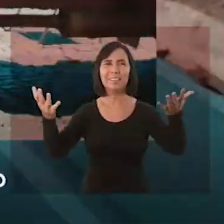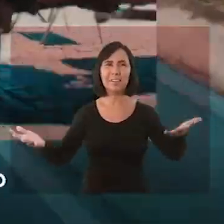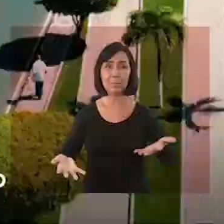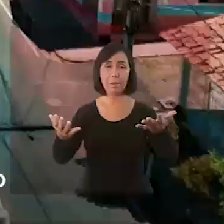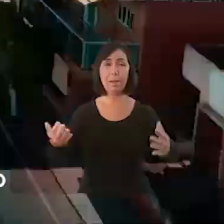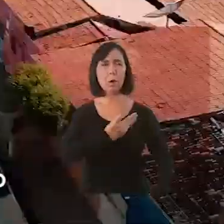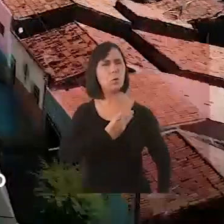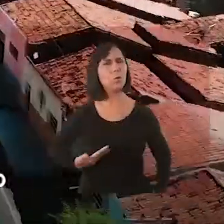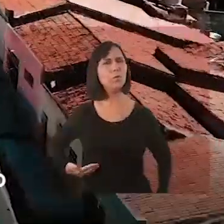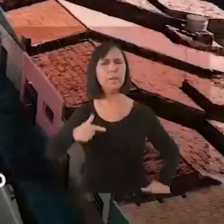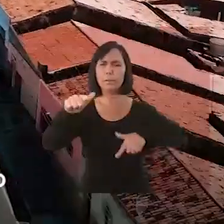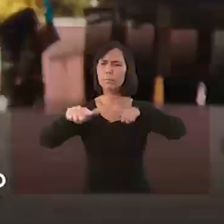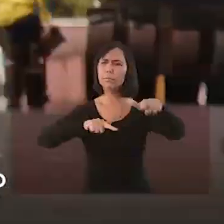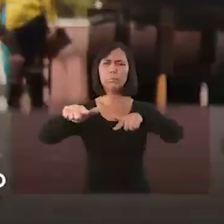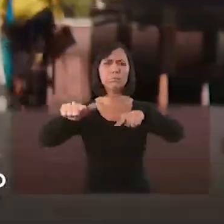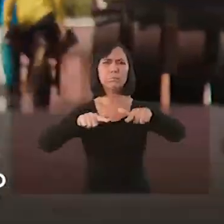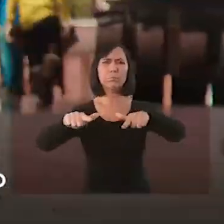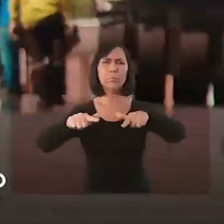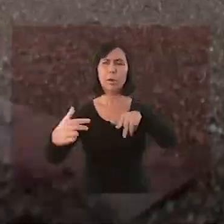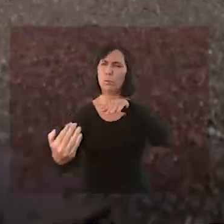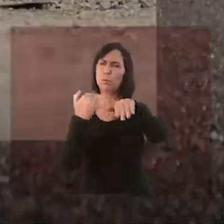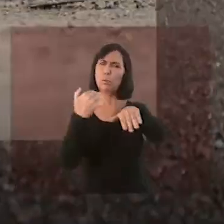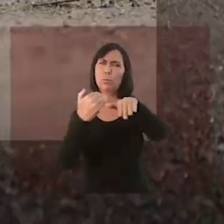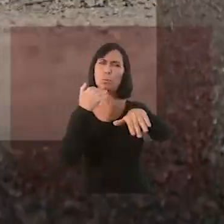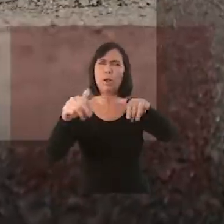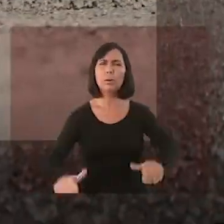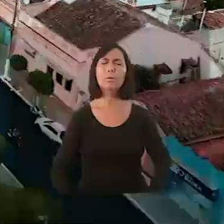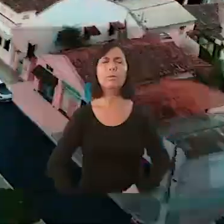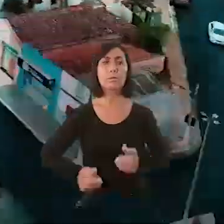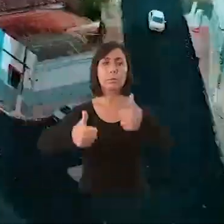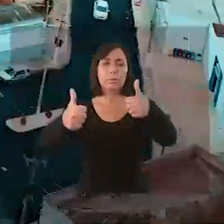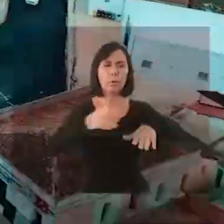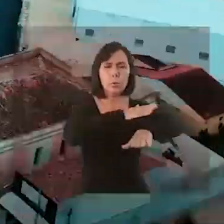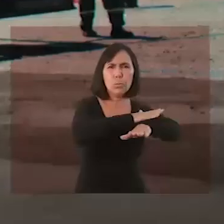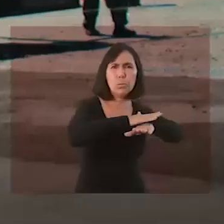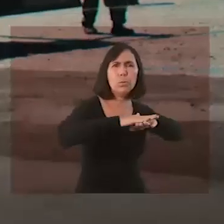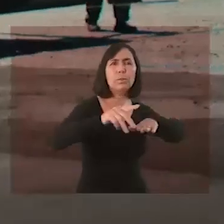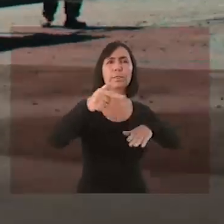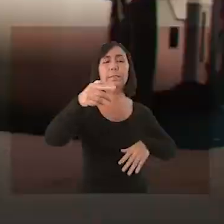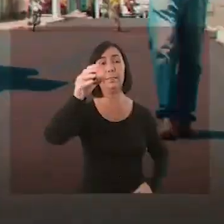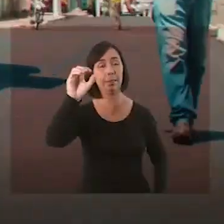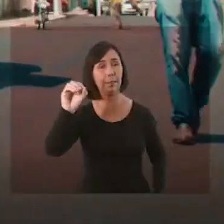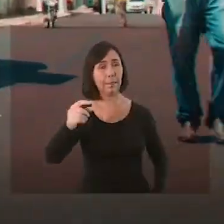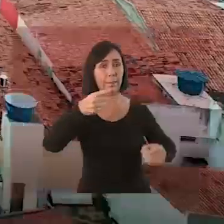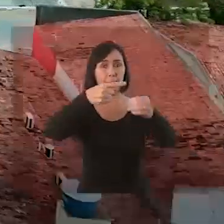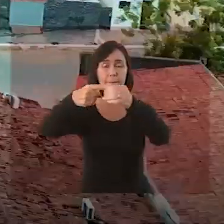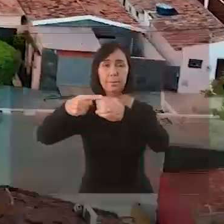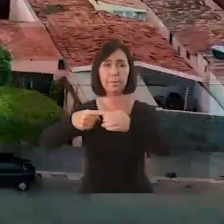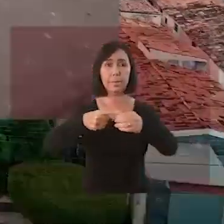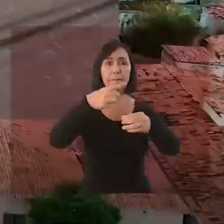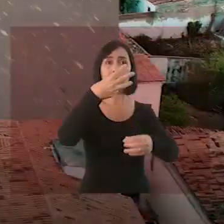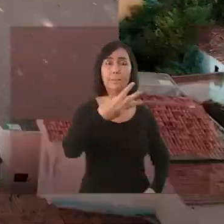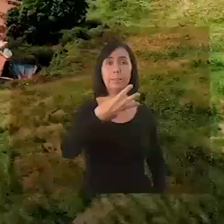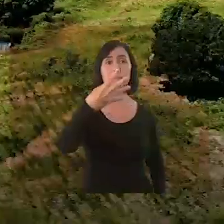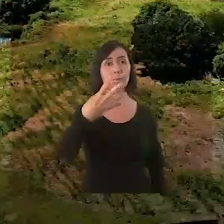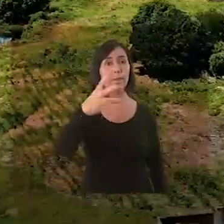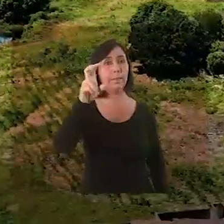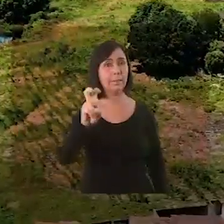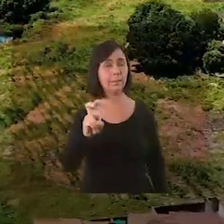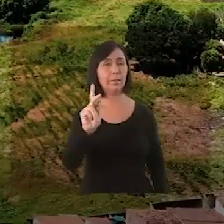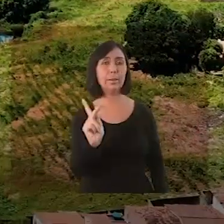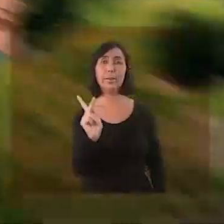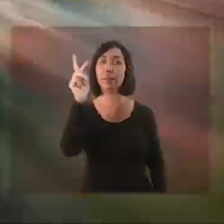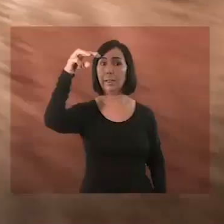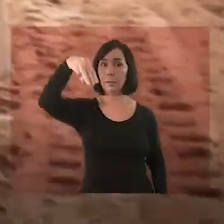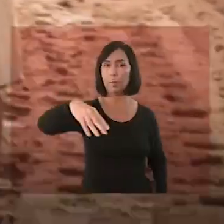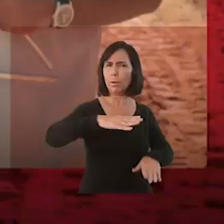O programa Travessias Urbanas do Governo do Estado está levando mais mobilidade para 170 municípios. São mais de 345